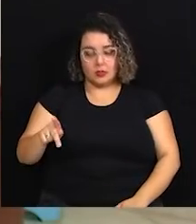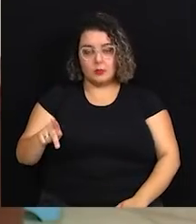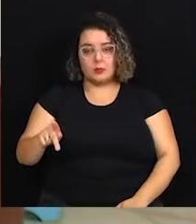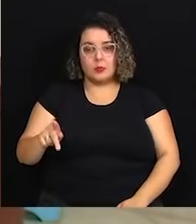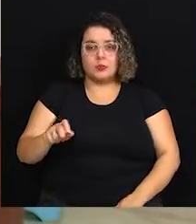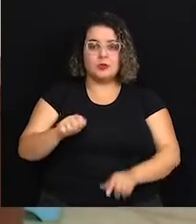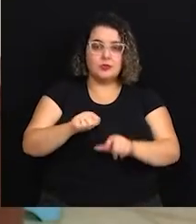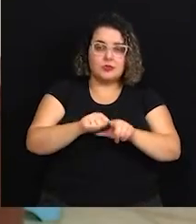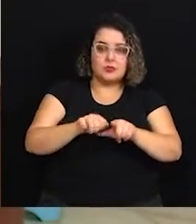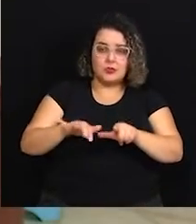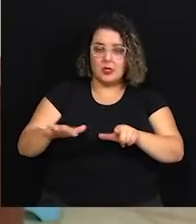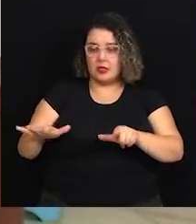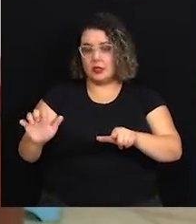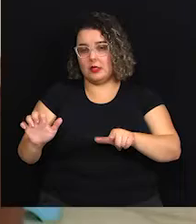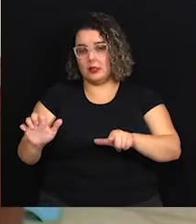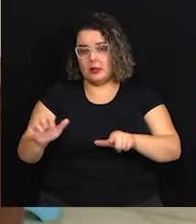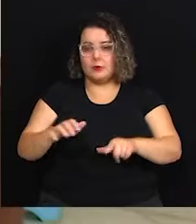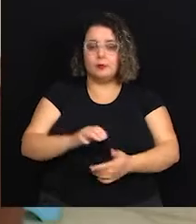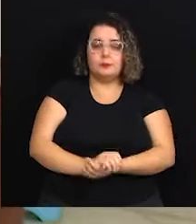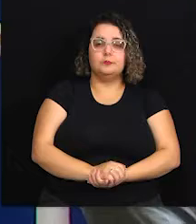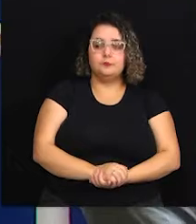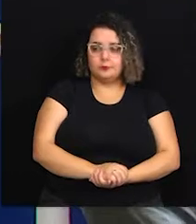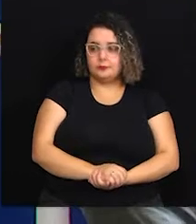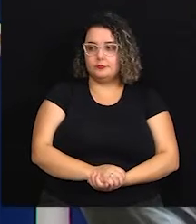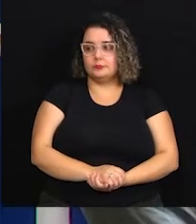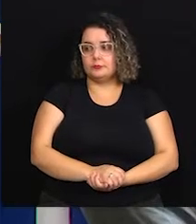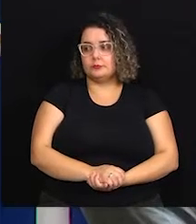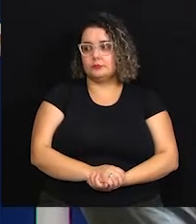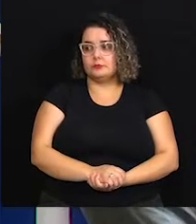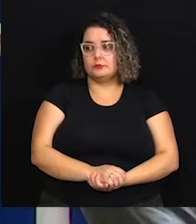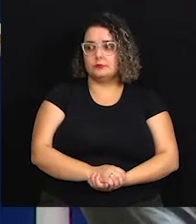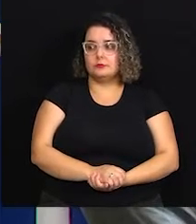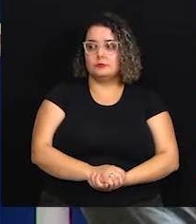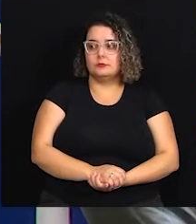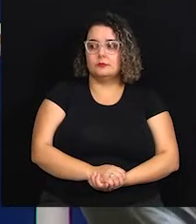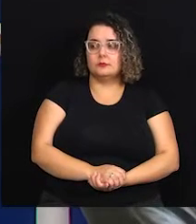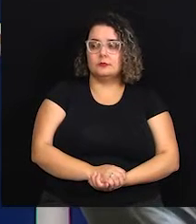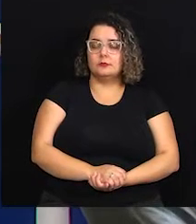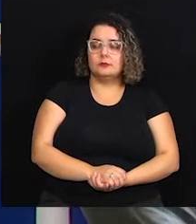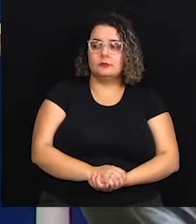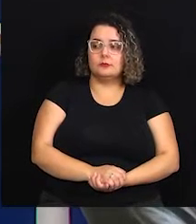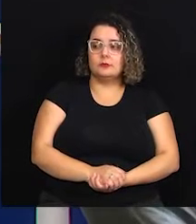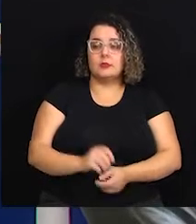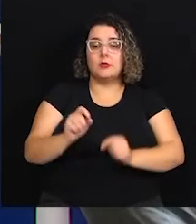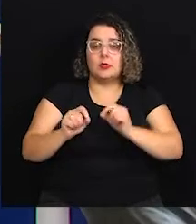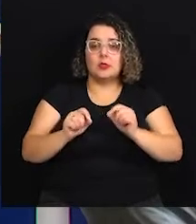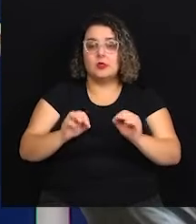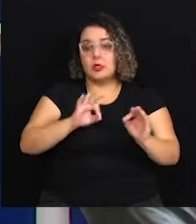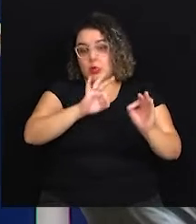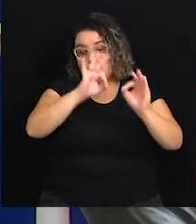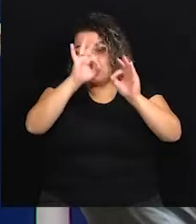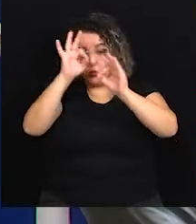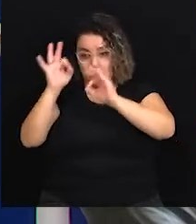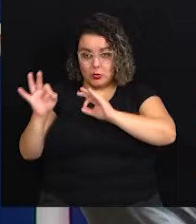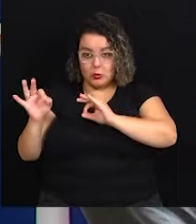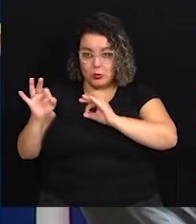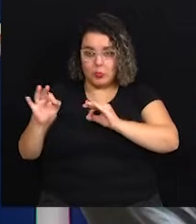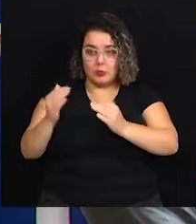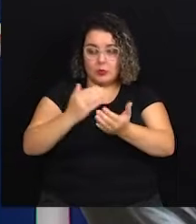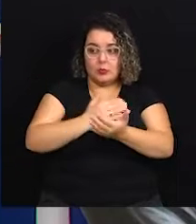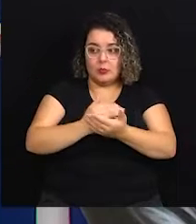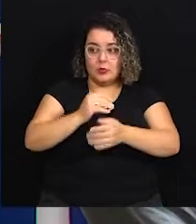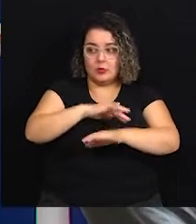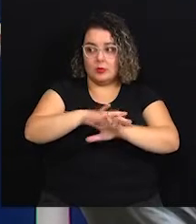aí depende do que a criança tem na escola. E para quem pegou o bonde andando aqui, começou a assistir o